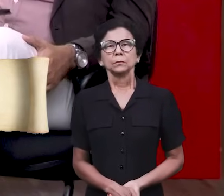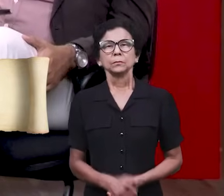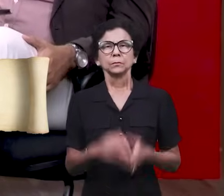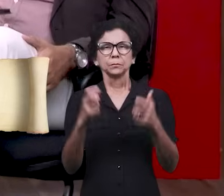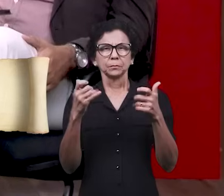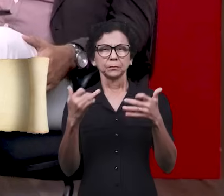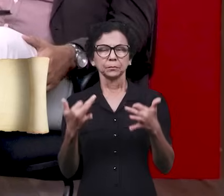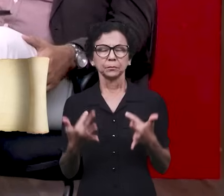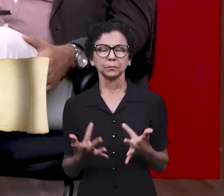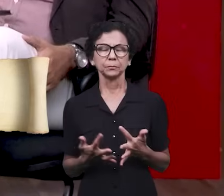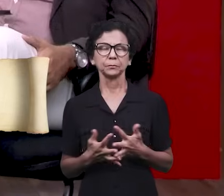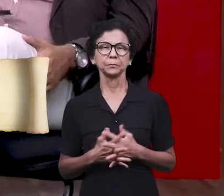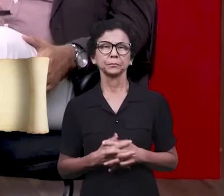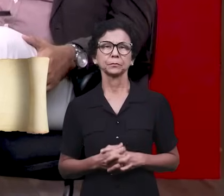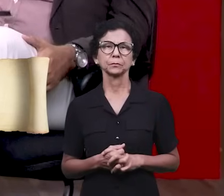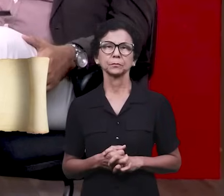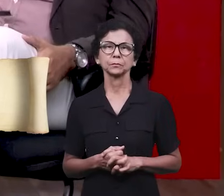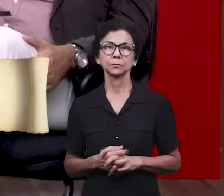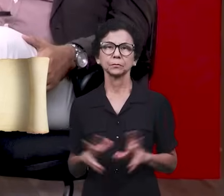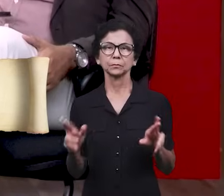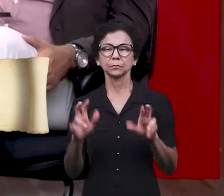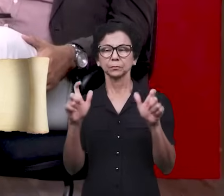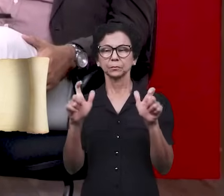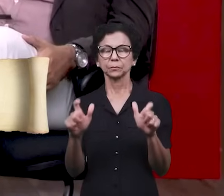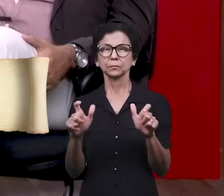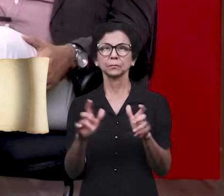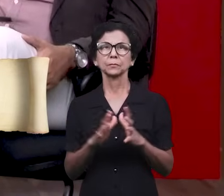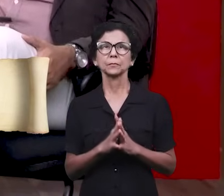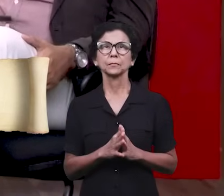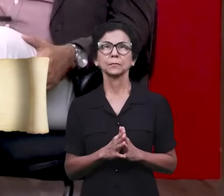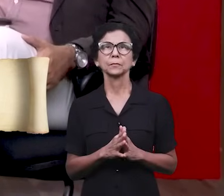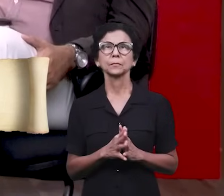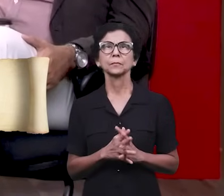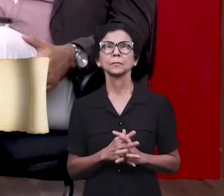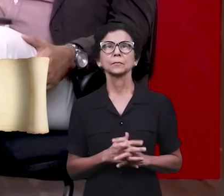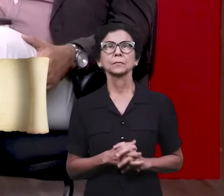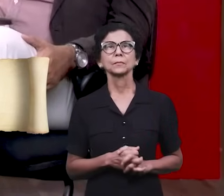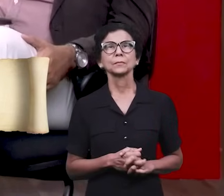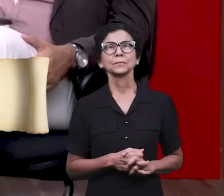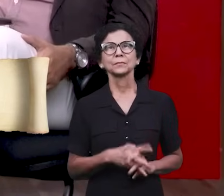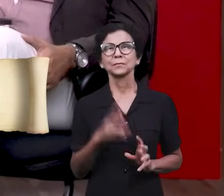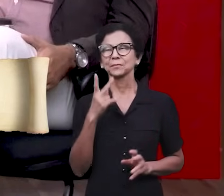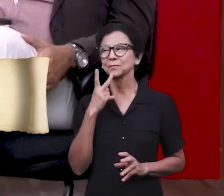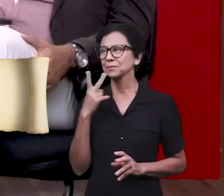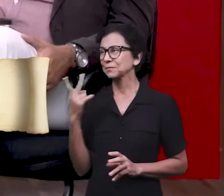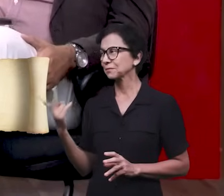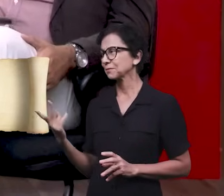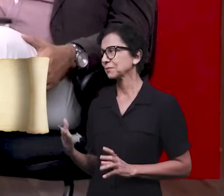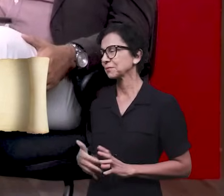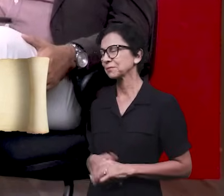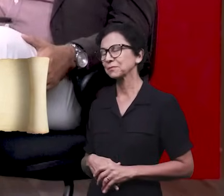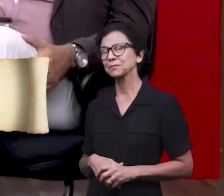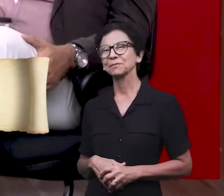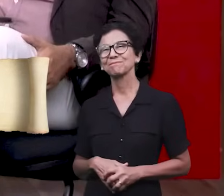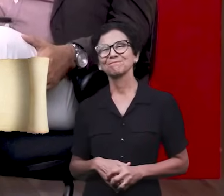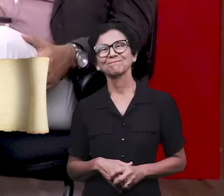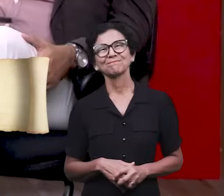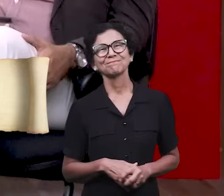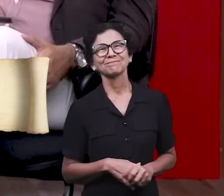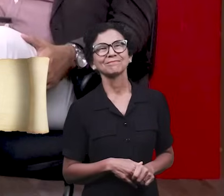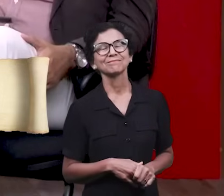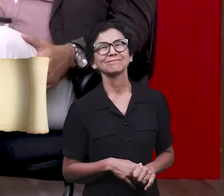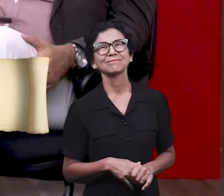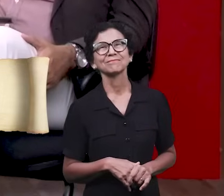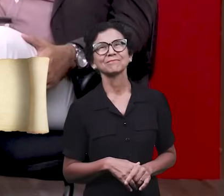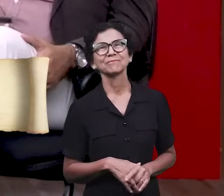Passa a palavra para o pastor Ian. Interessante, eu só queria colocar interessante que depois da construção do templo, hein,